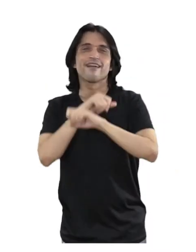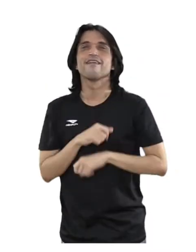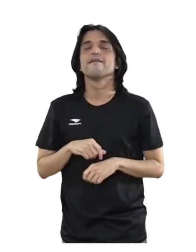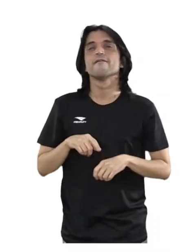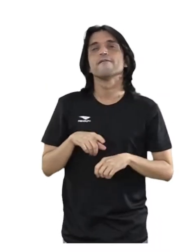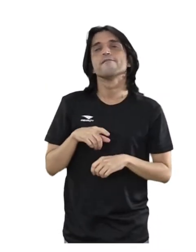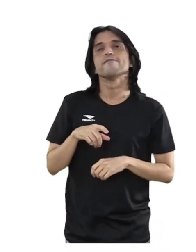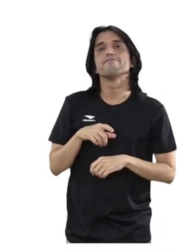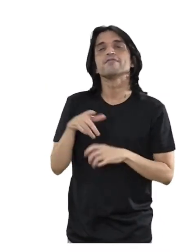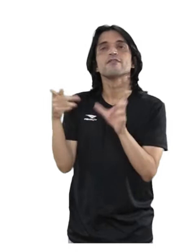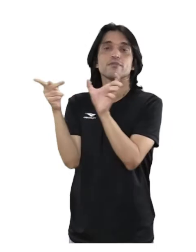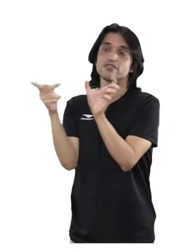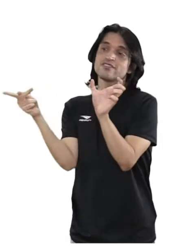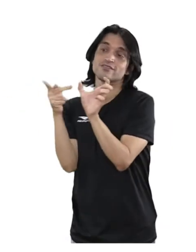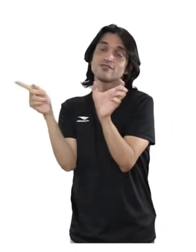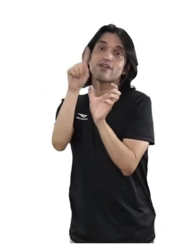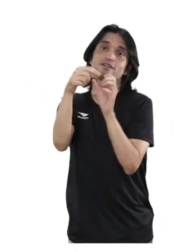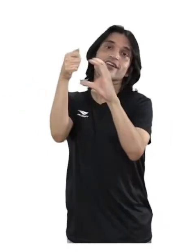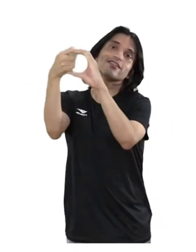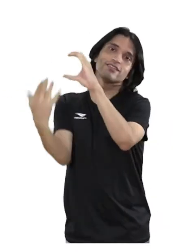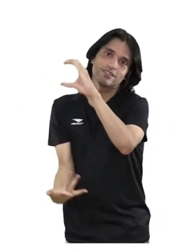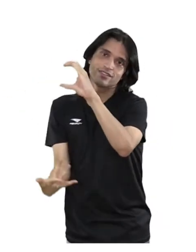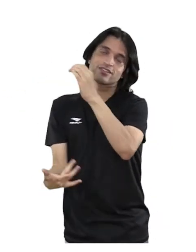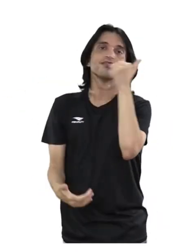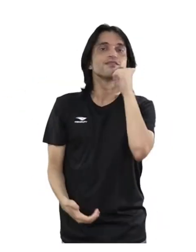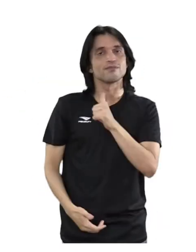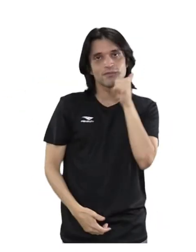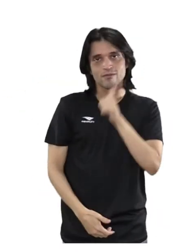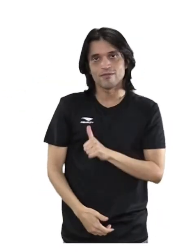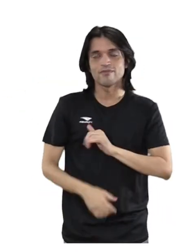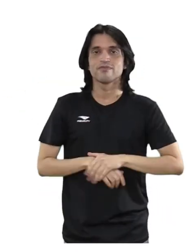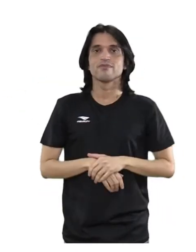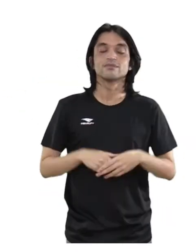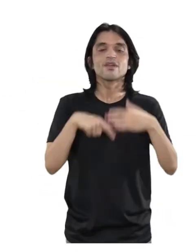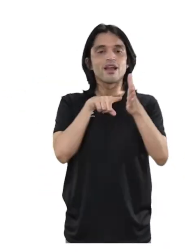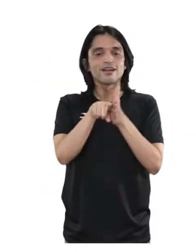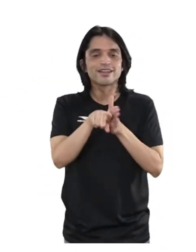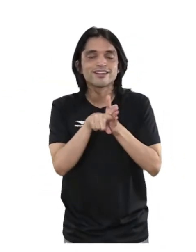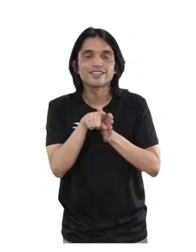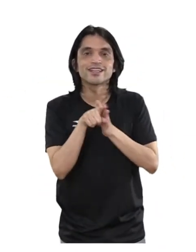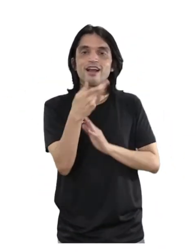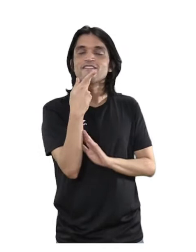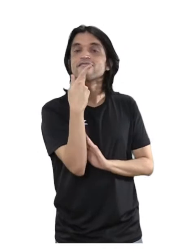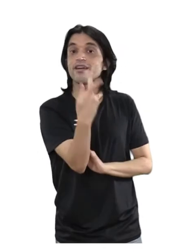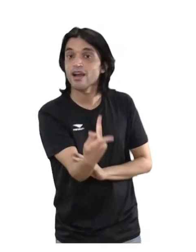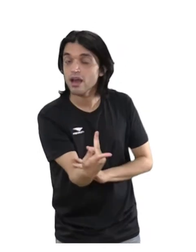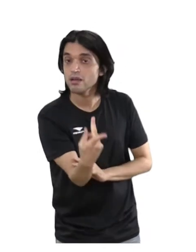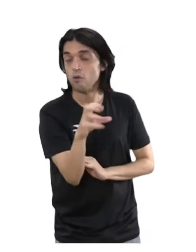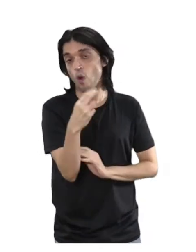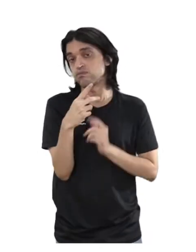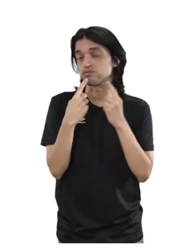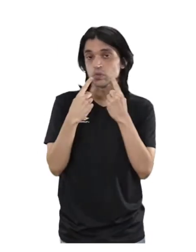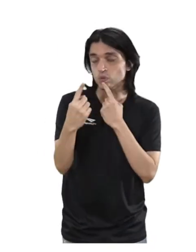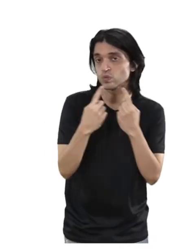Analisando a fala ou o discurso, descobrimos rapidamente que as palavras empregues por nós não